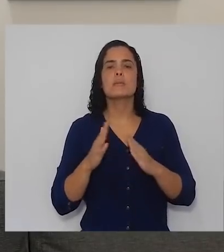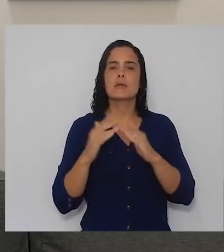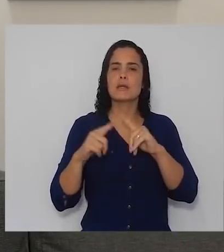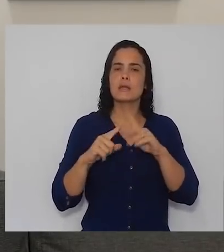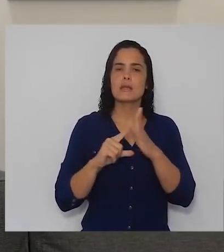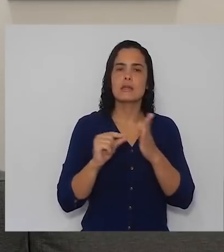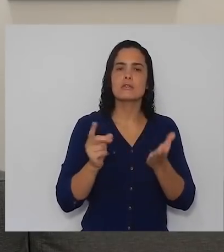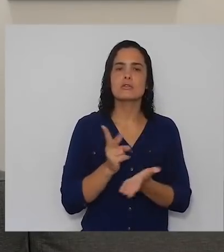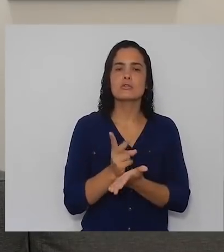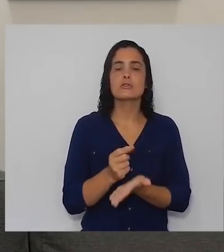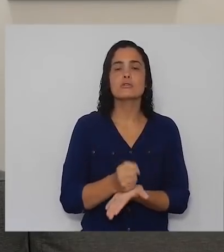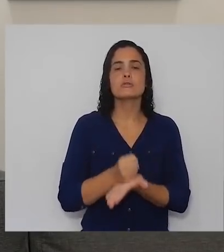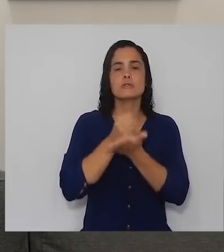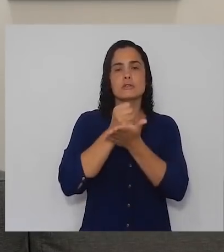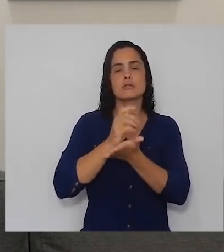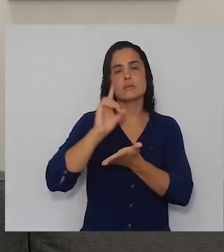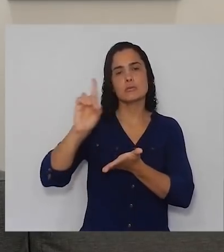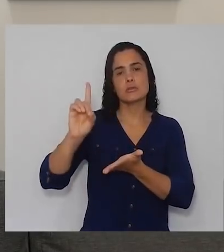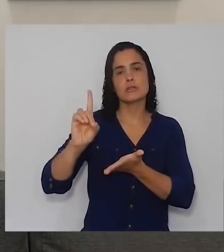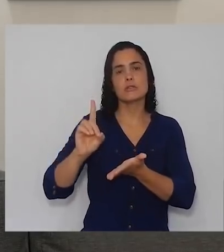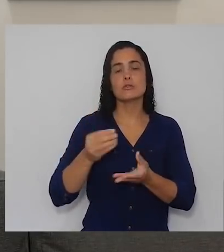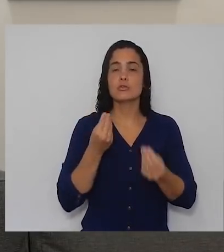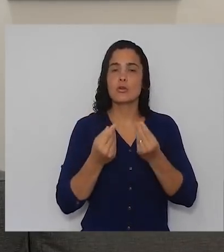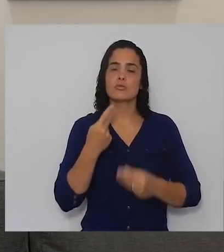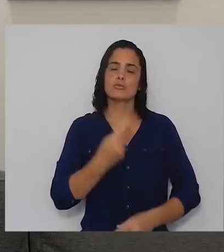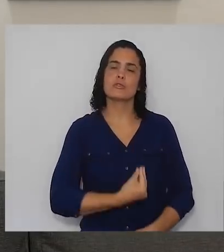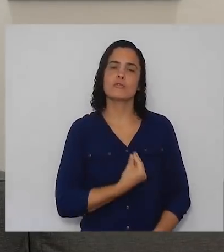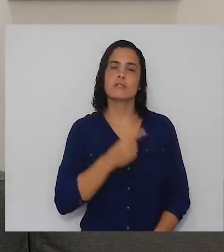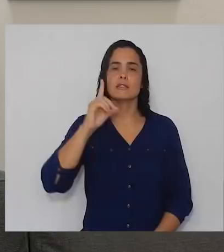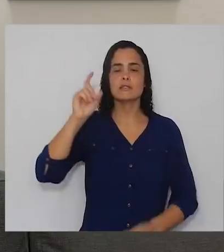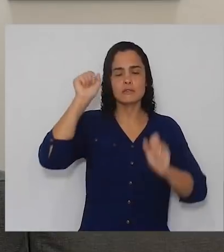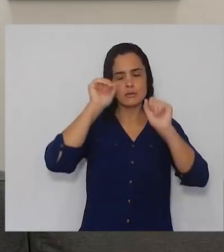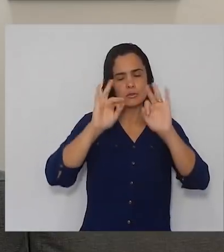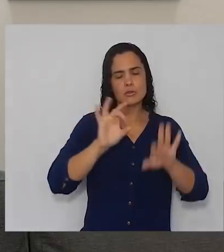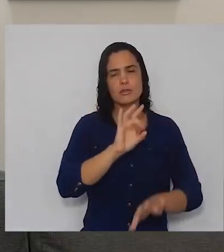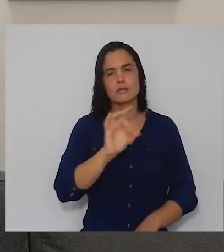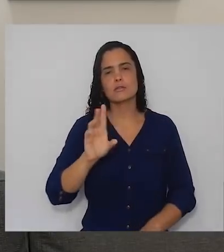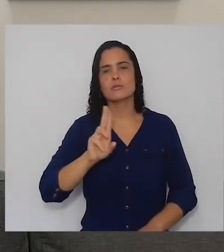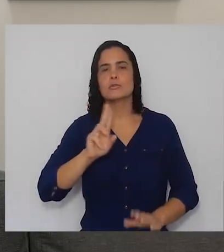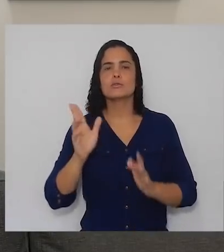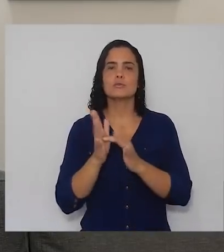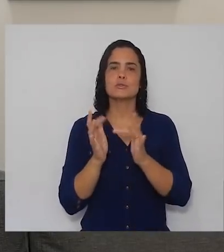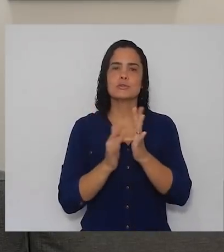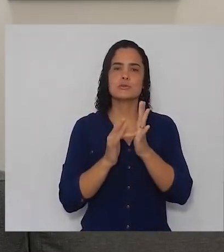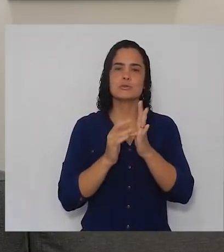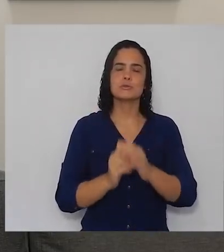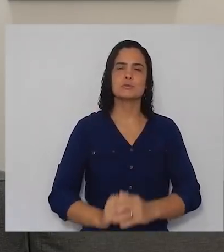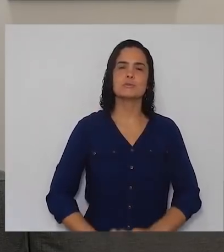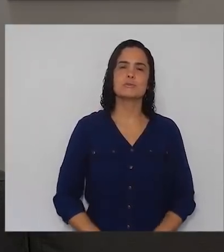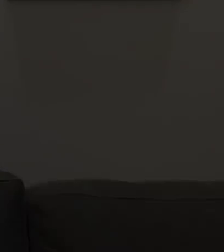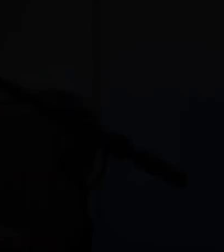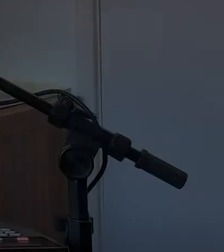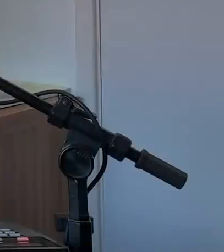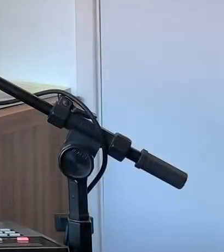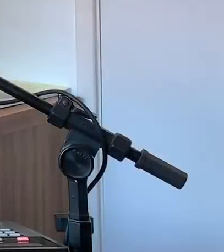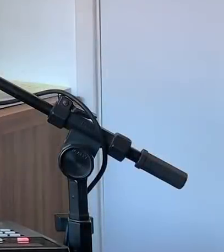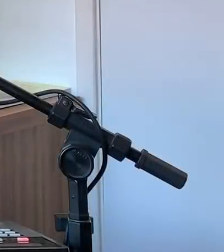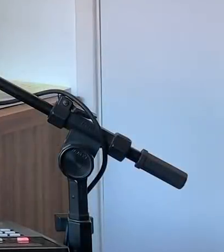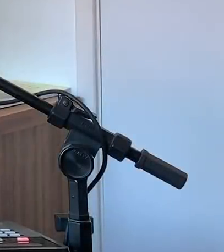igreja continue sendo sustentada por Deus, por meio de vocês. Deus abençoe a cada um, em nome de Jesus.